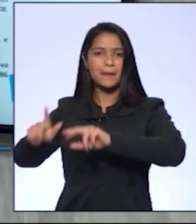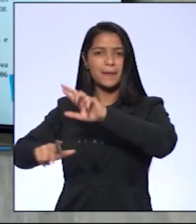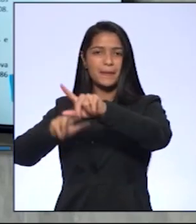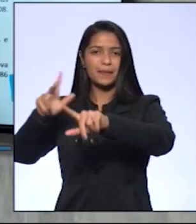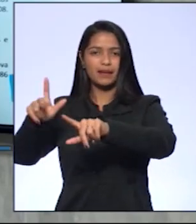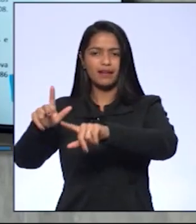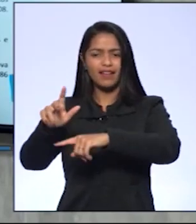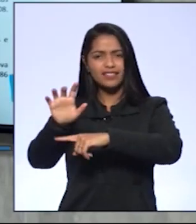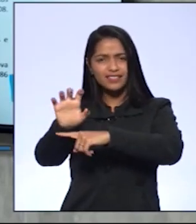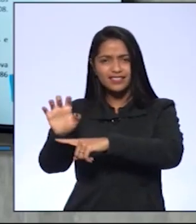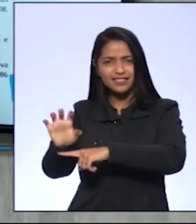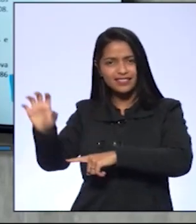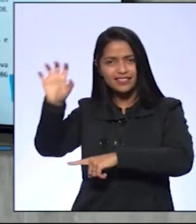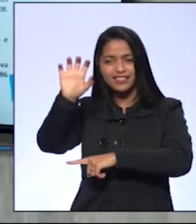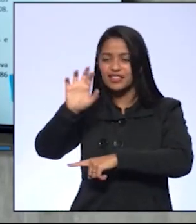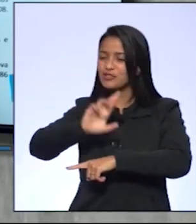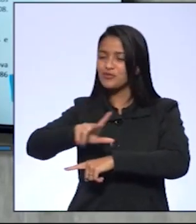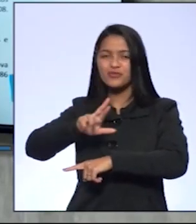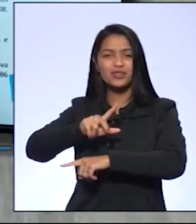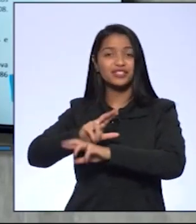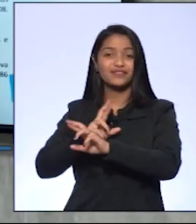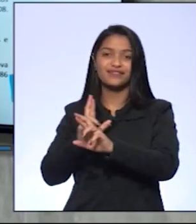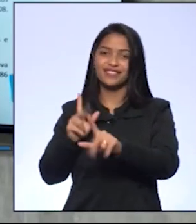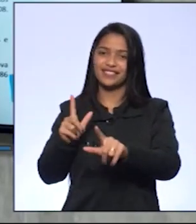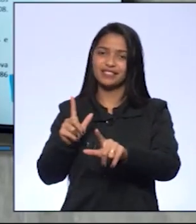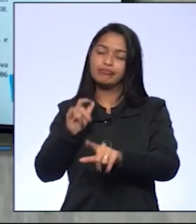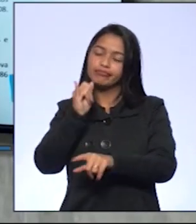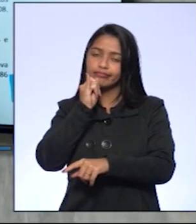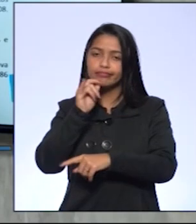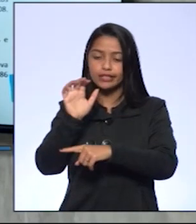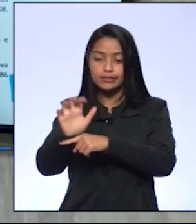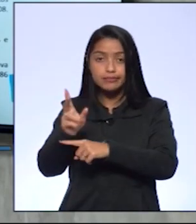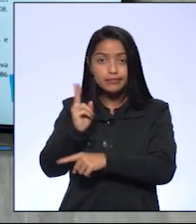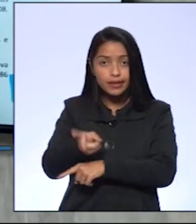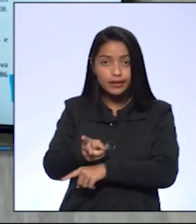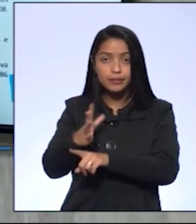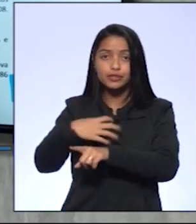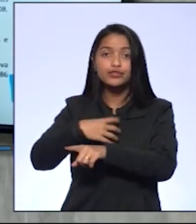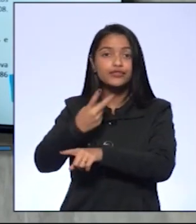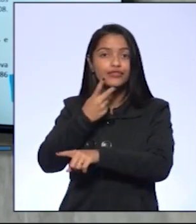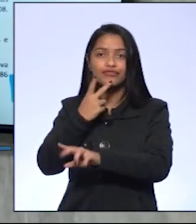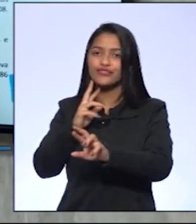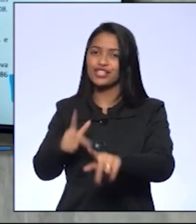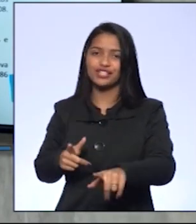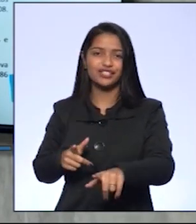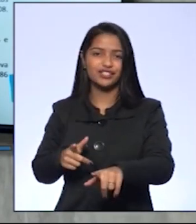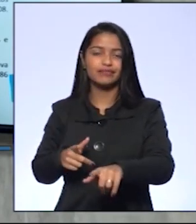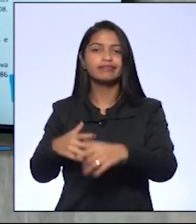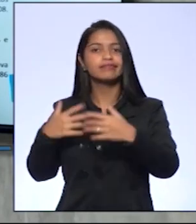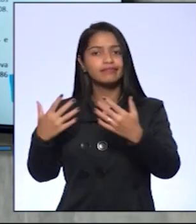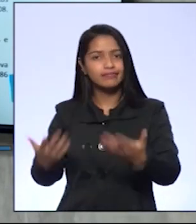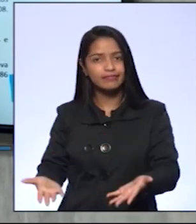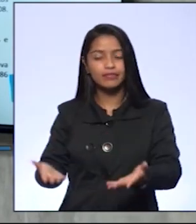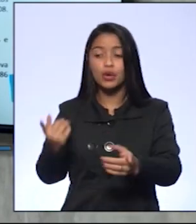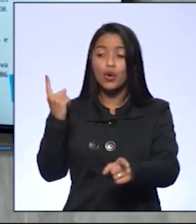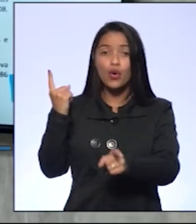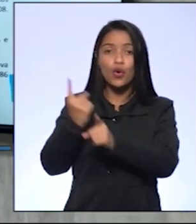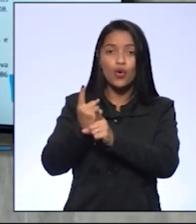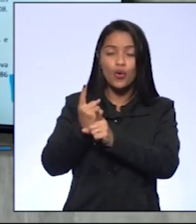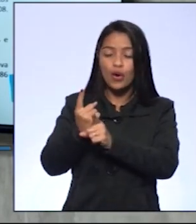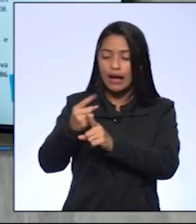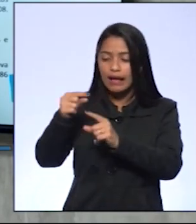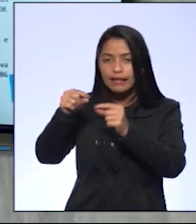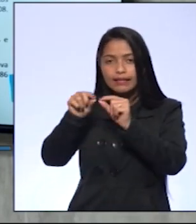do estado. Então, é possível que no mesmo estado você tenha dialetos diferentes. Então, essa linha separaria esse estado de